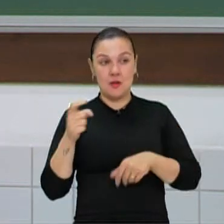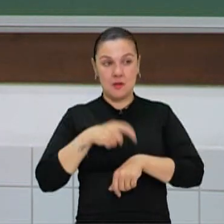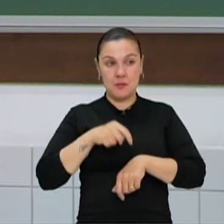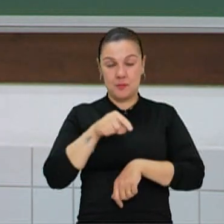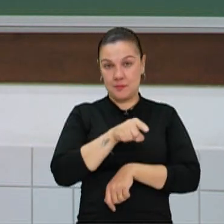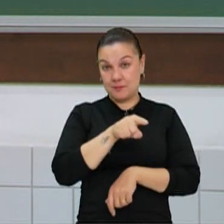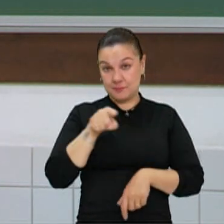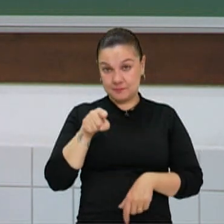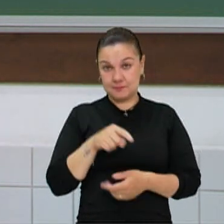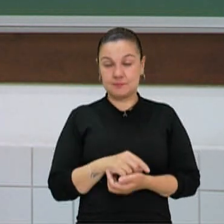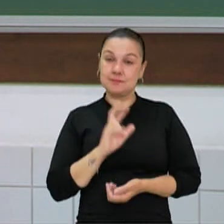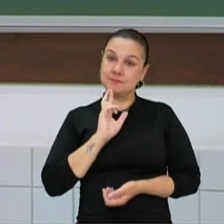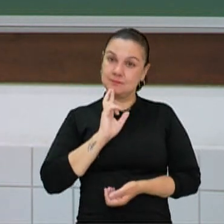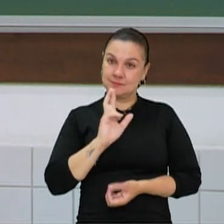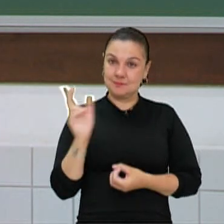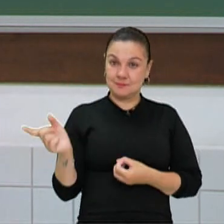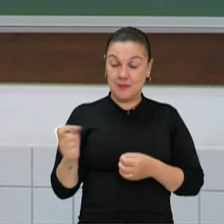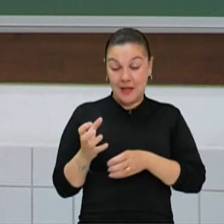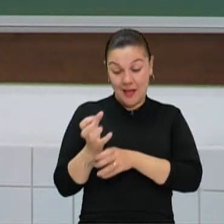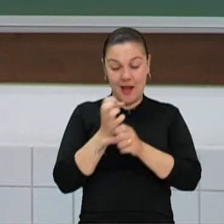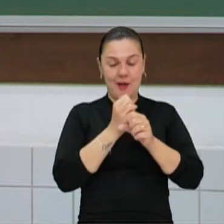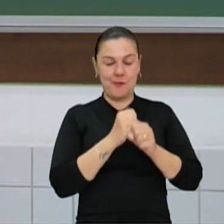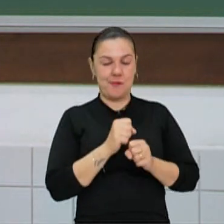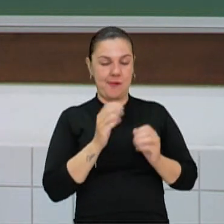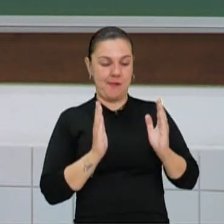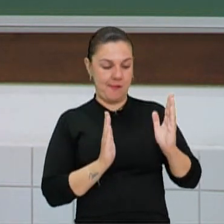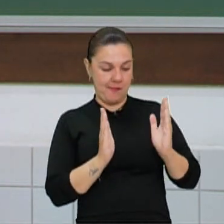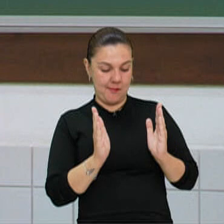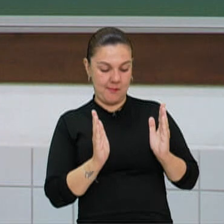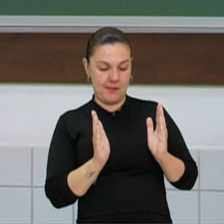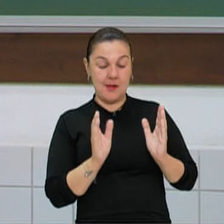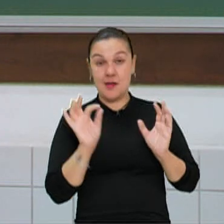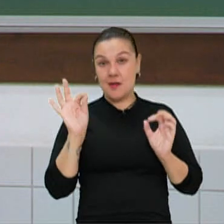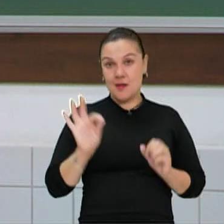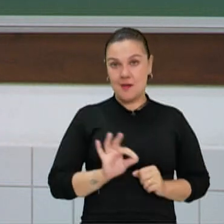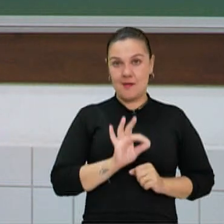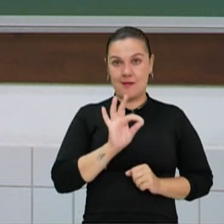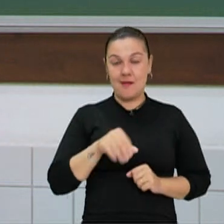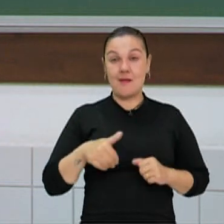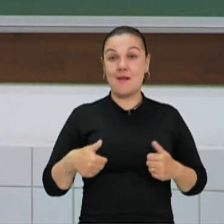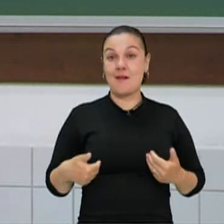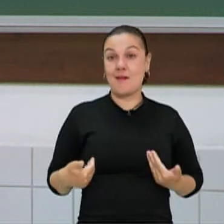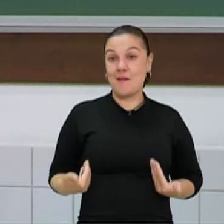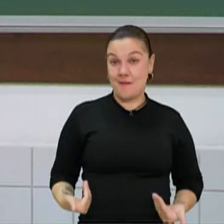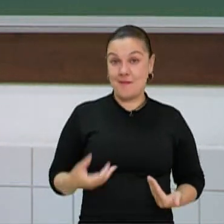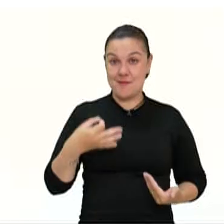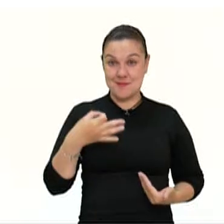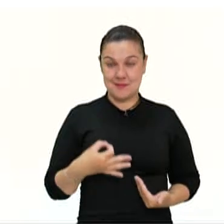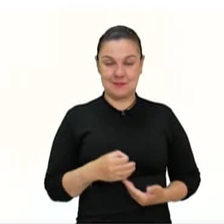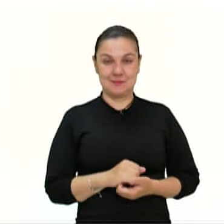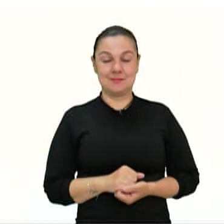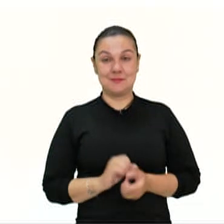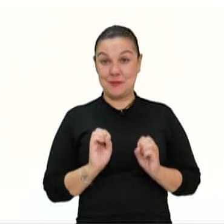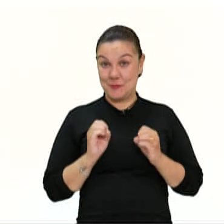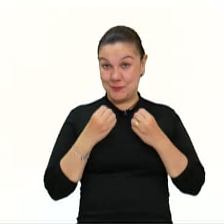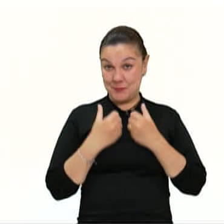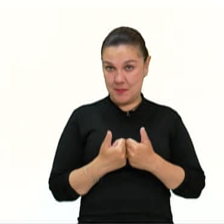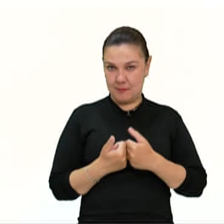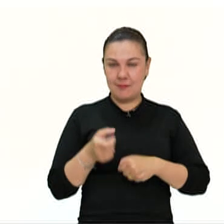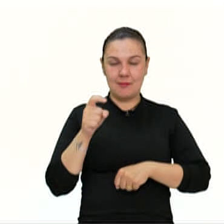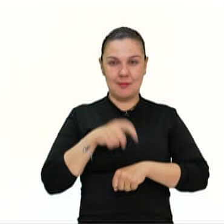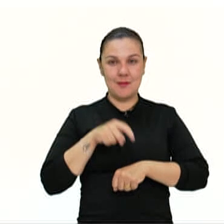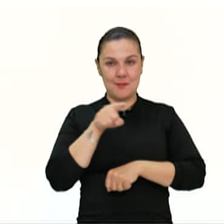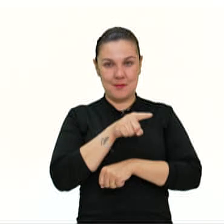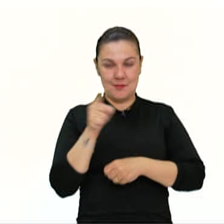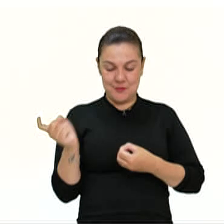dar um tempo para vocês resolverem, calcularem a média e marcarem qual é a alternativa correta. Tudo bem? Eu vou dar um